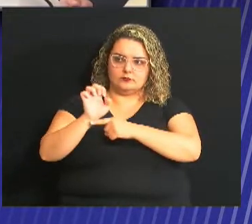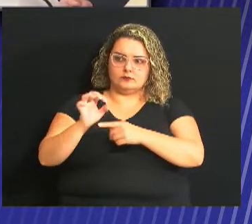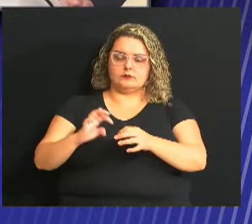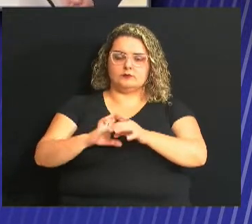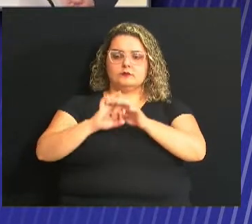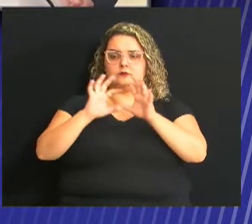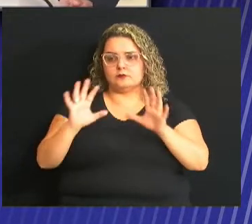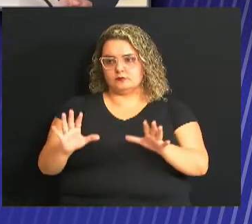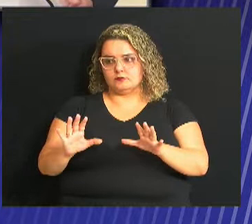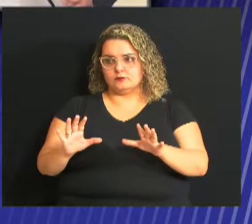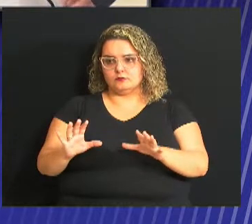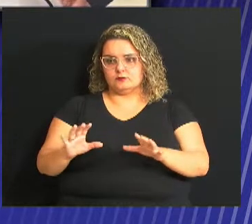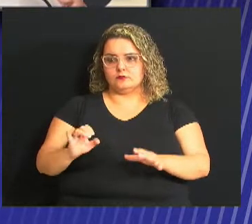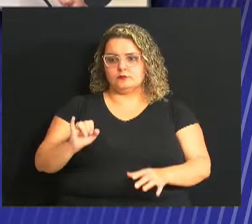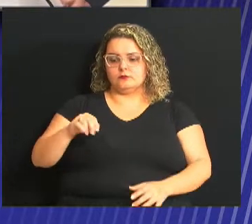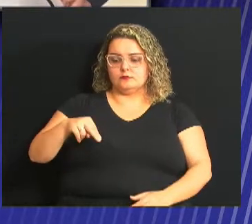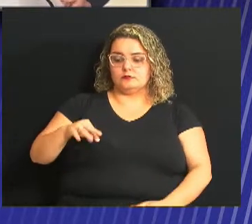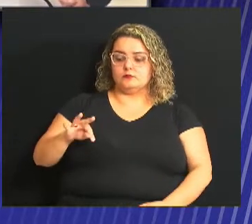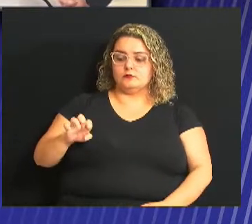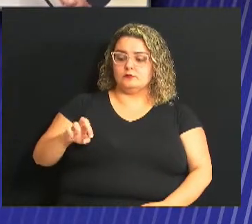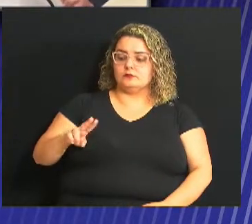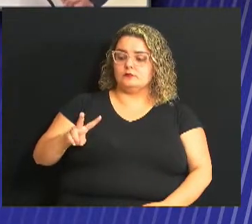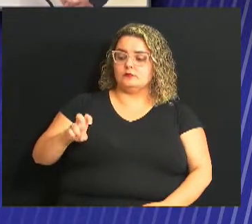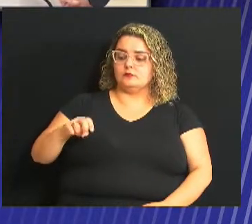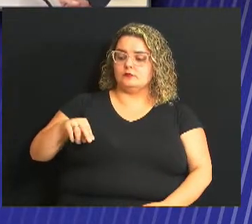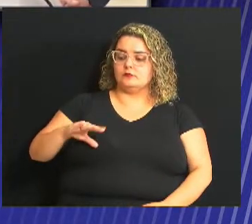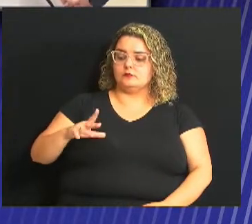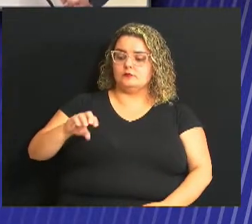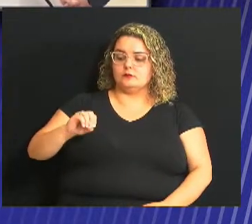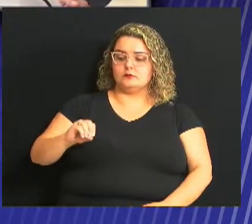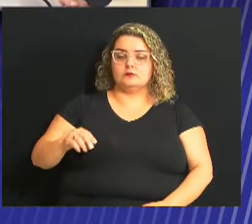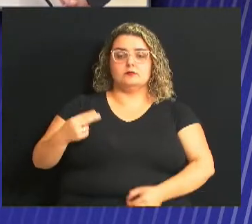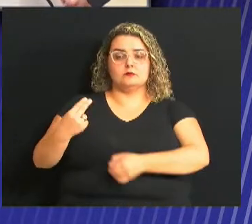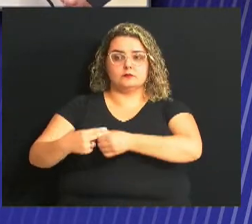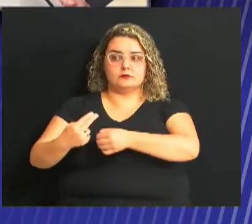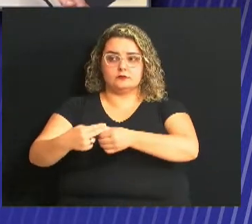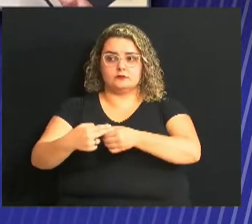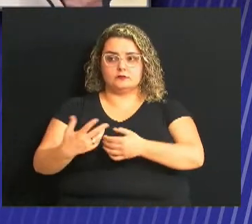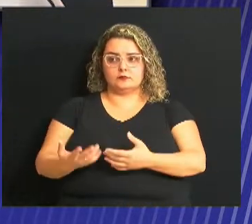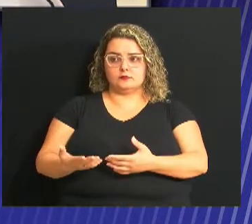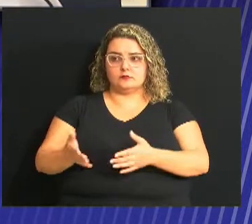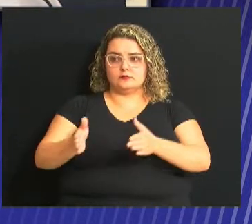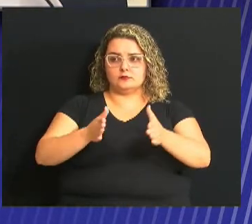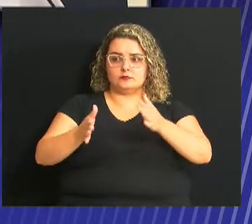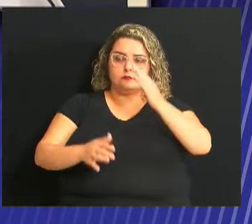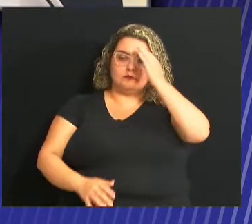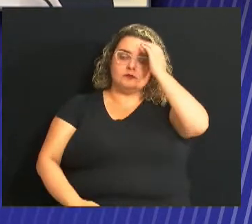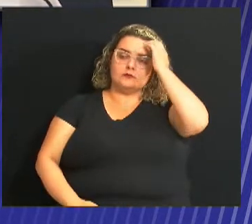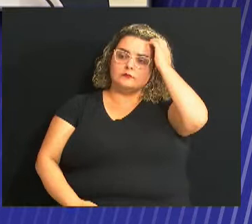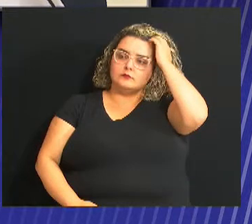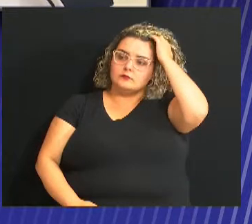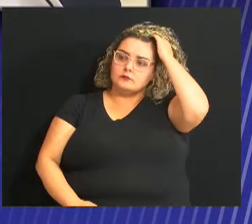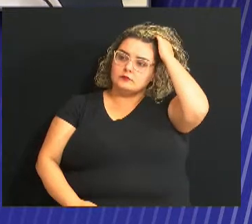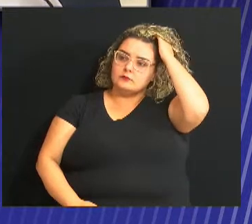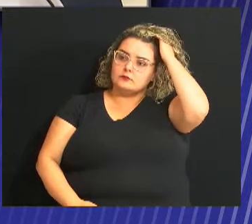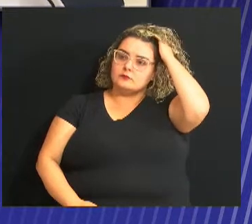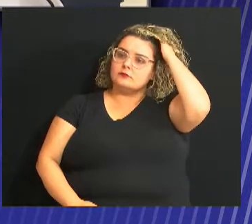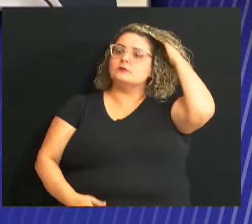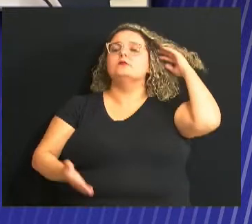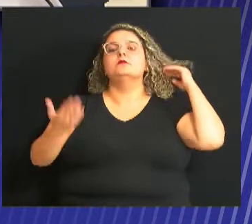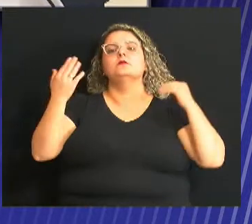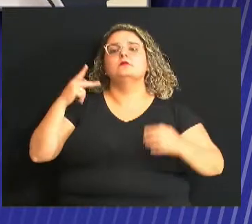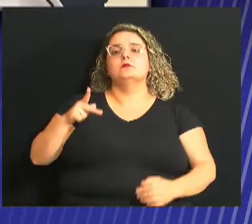autorizou uma intervenção na universidade, na Unicamp, na época, o então governador Paulo Maluf. Foi a